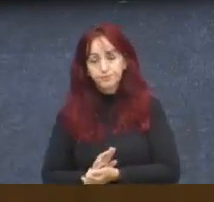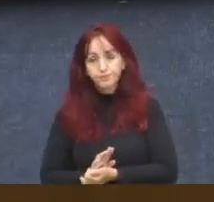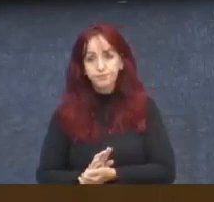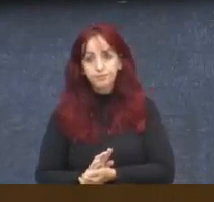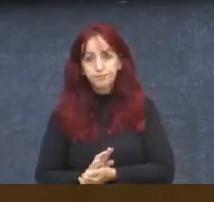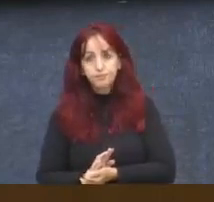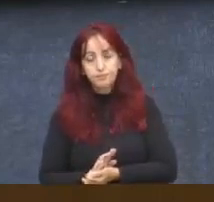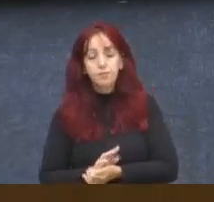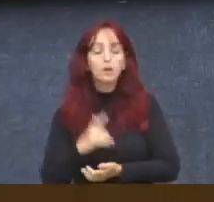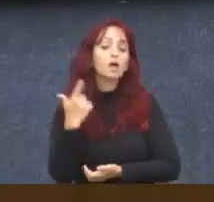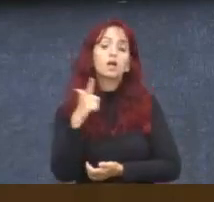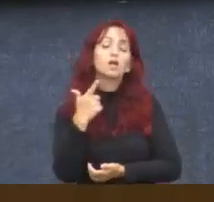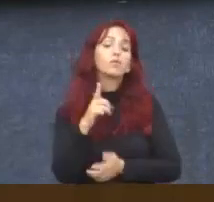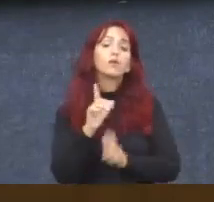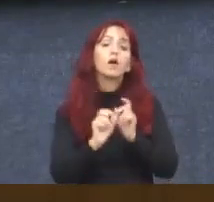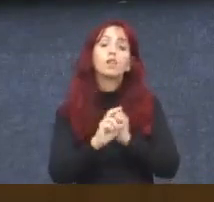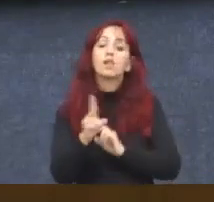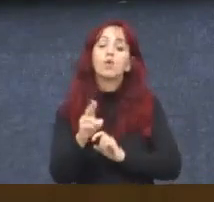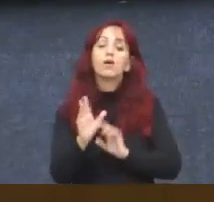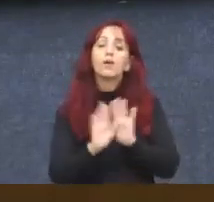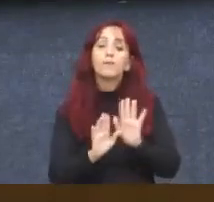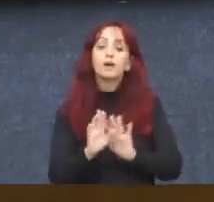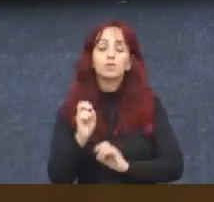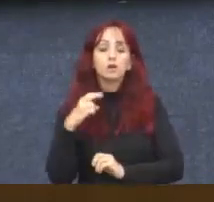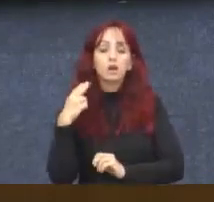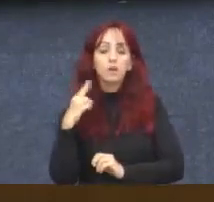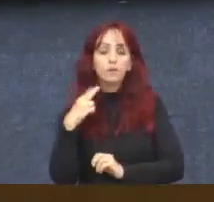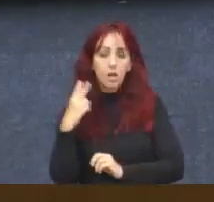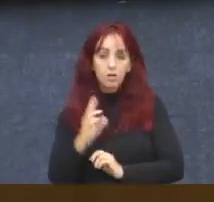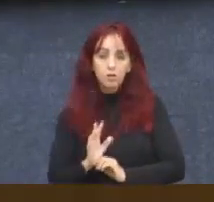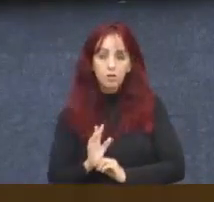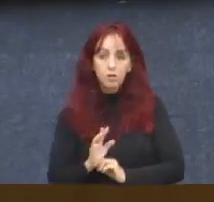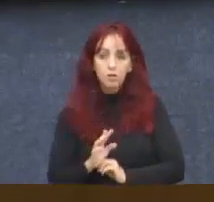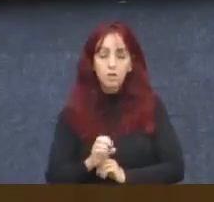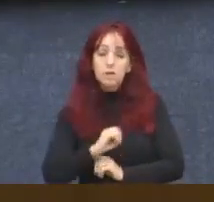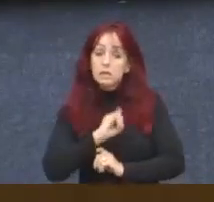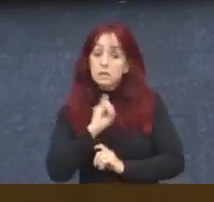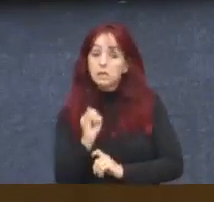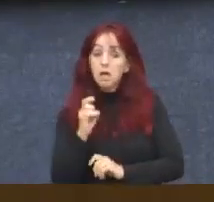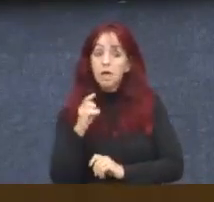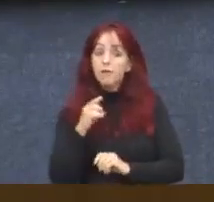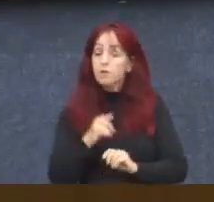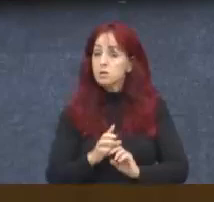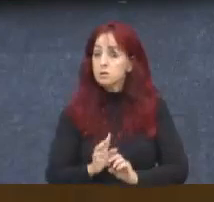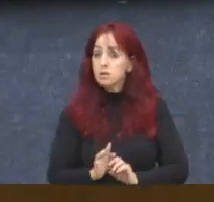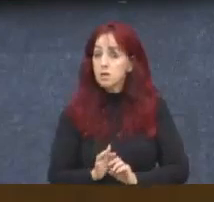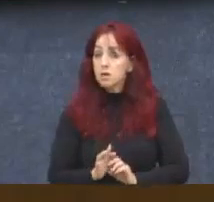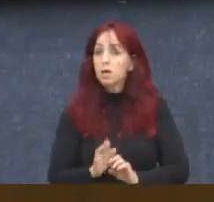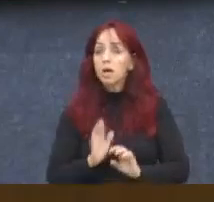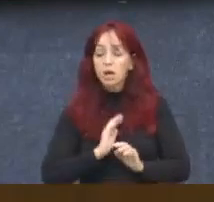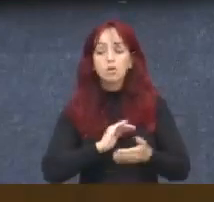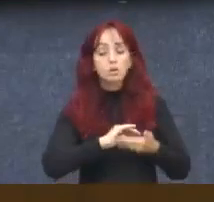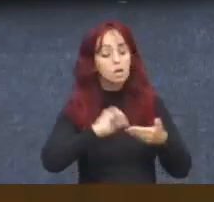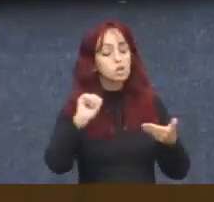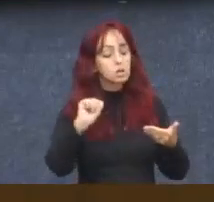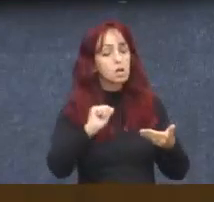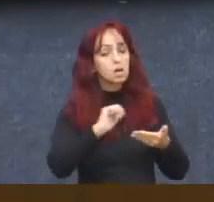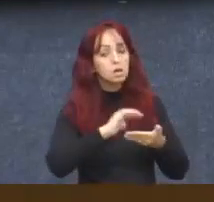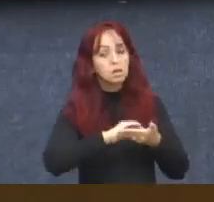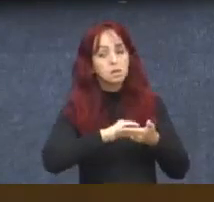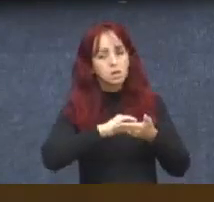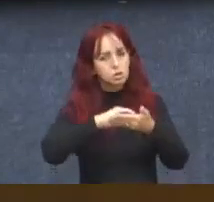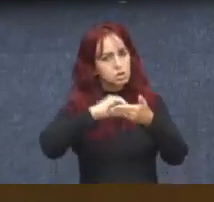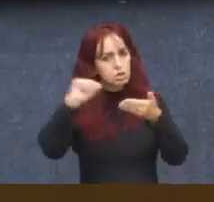o título de vereador, Uner, e aí, se você... Eu já tirei, querido, eu já te